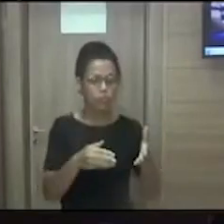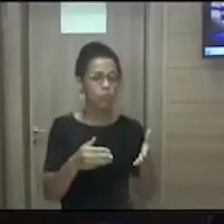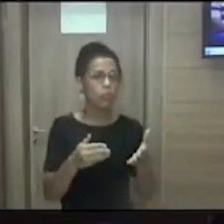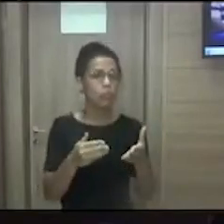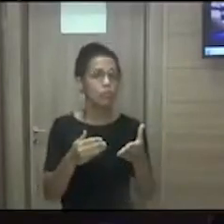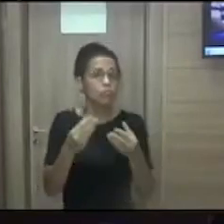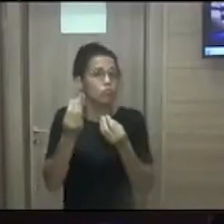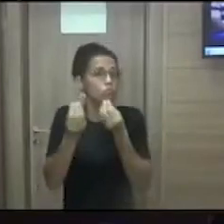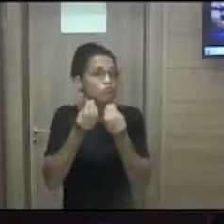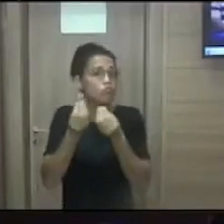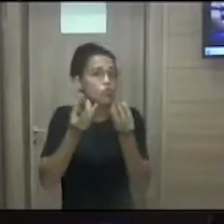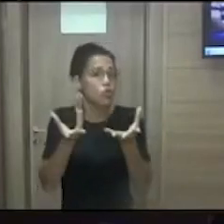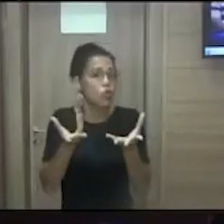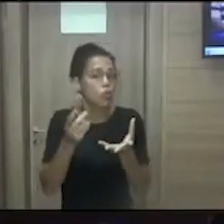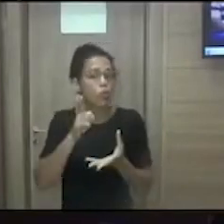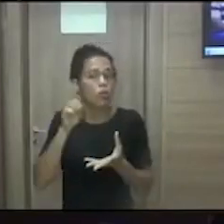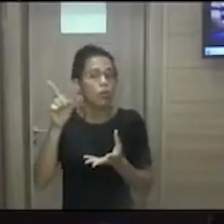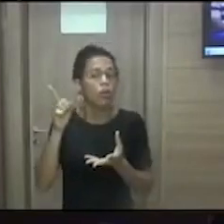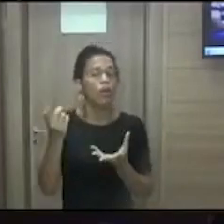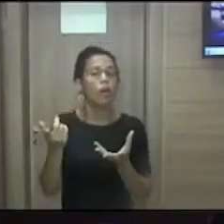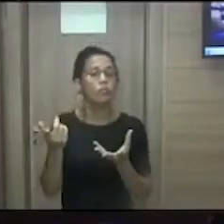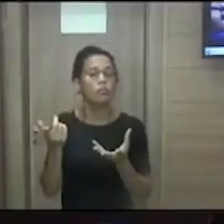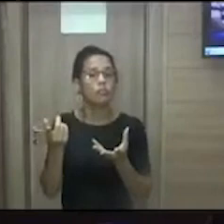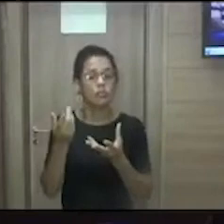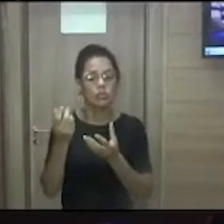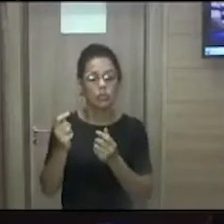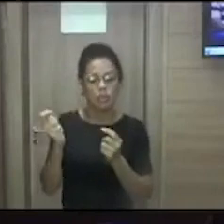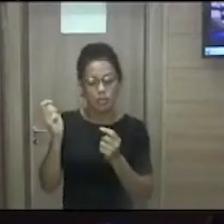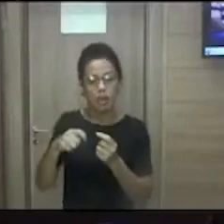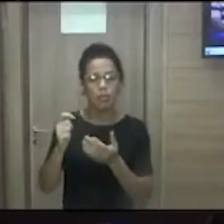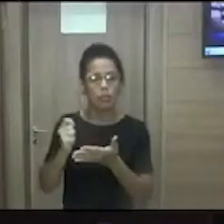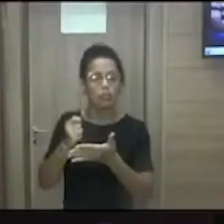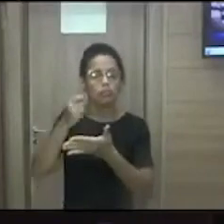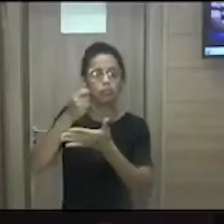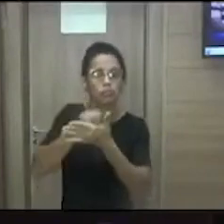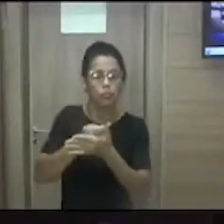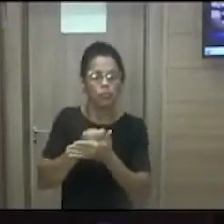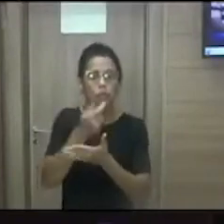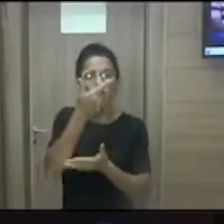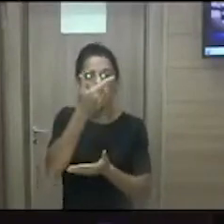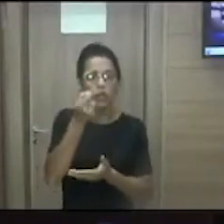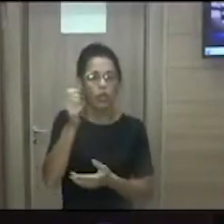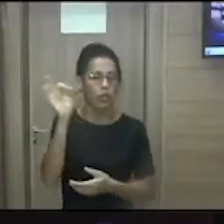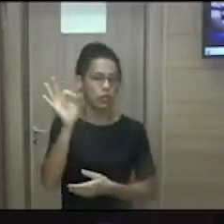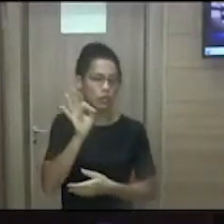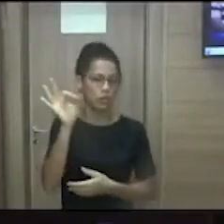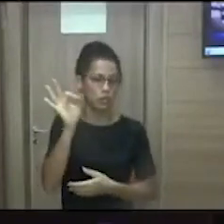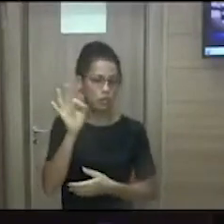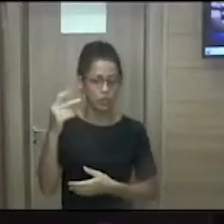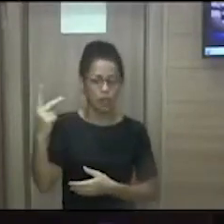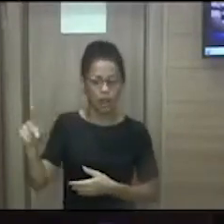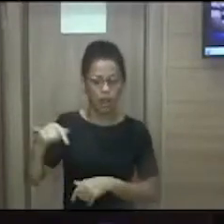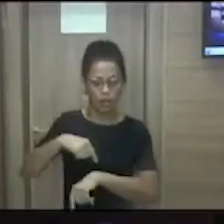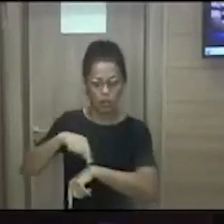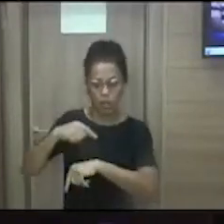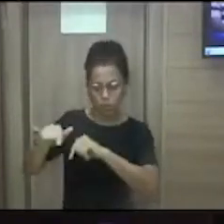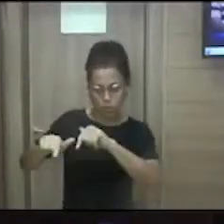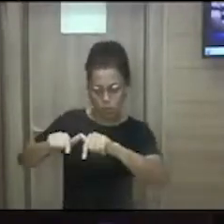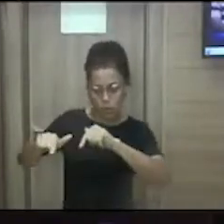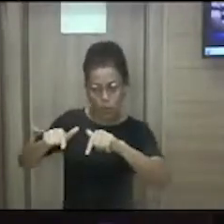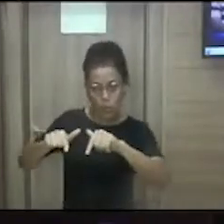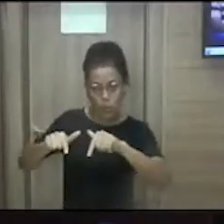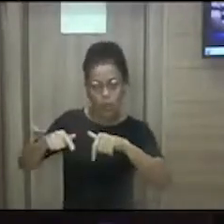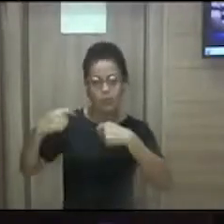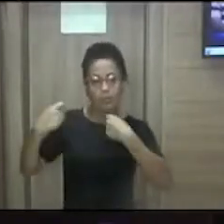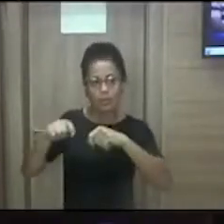que o Caminho de São Paulo, que de alguma maneira, né, impôs que 20% da carga horária dele deve ser na